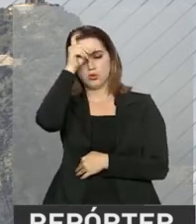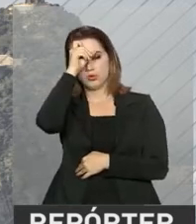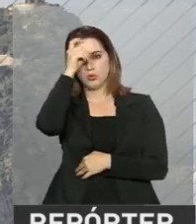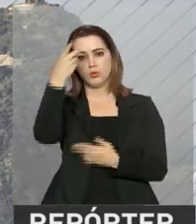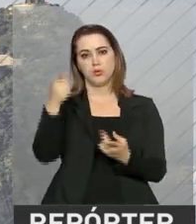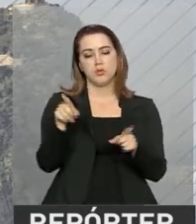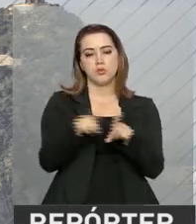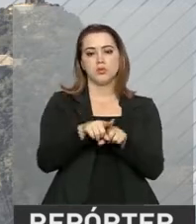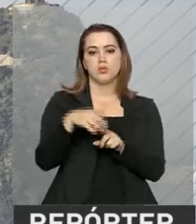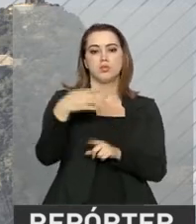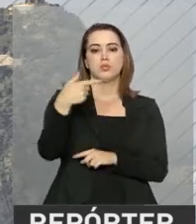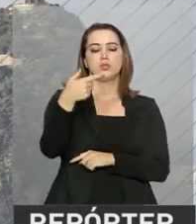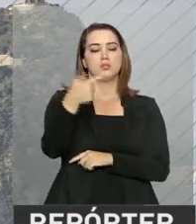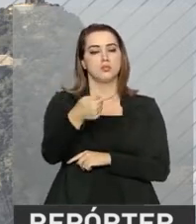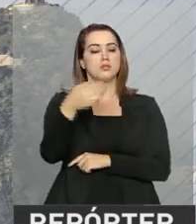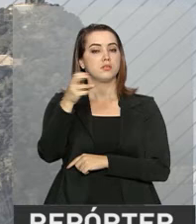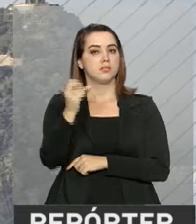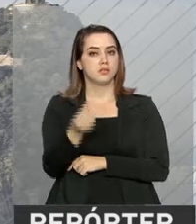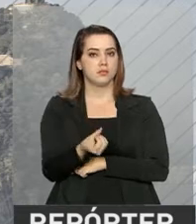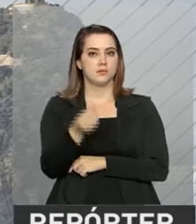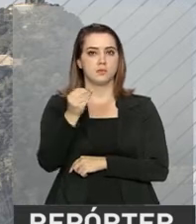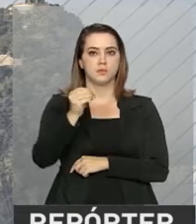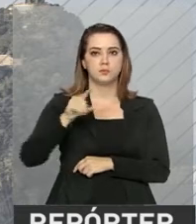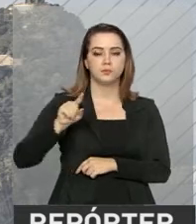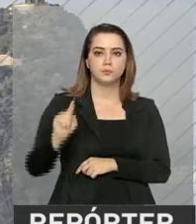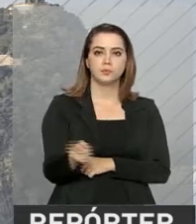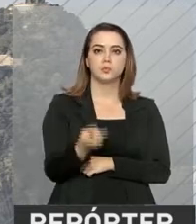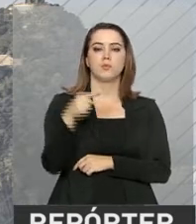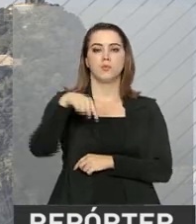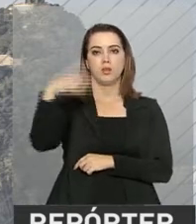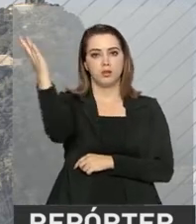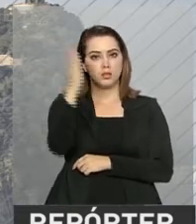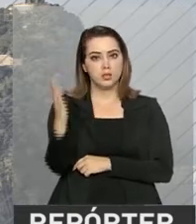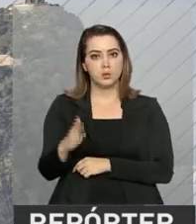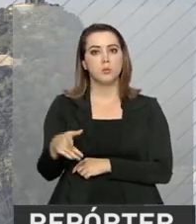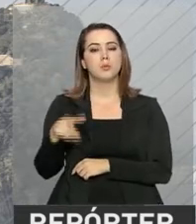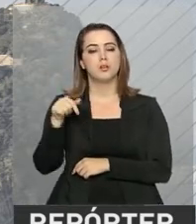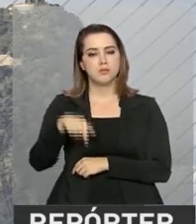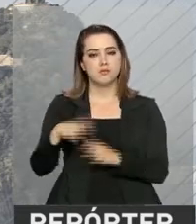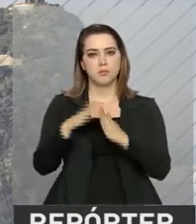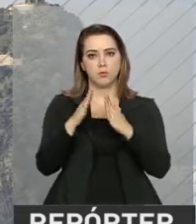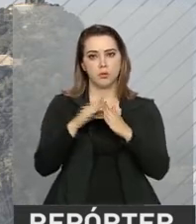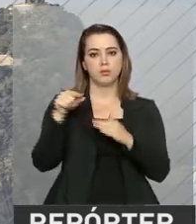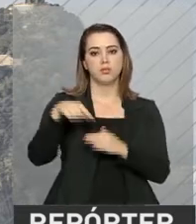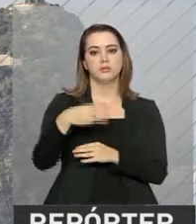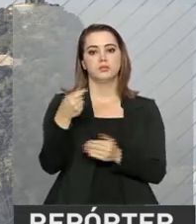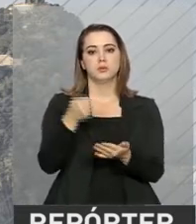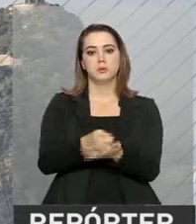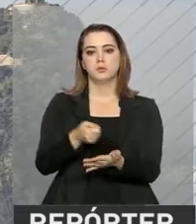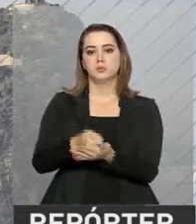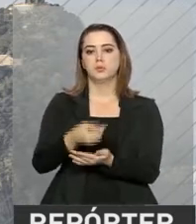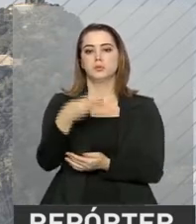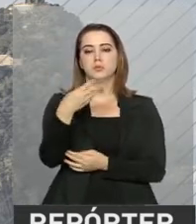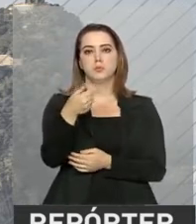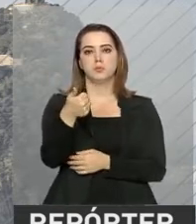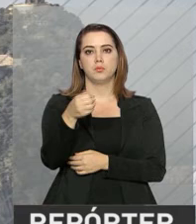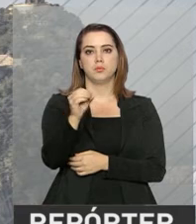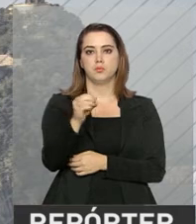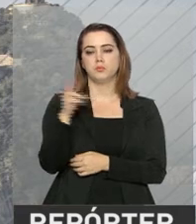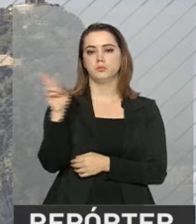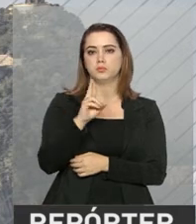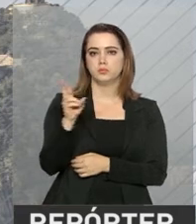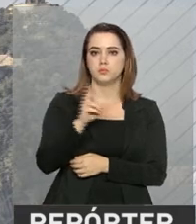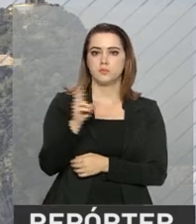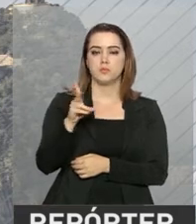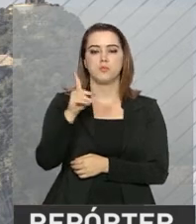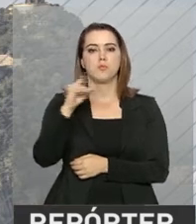mil foram brasileiros que visitaram Rio de Janeiro e gastaram, em média, R$ 310 por dia. A maior parte saiu